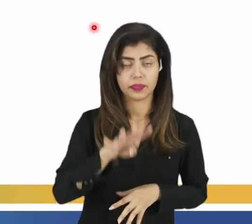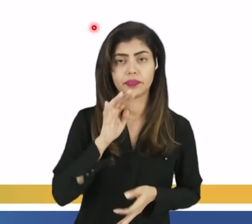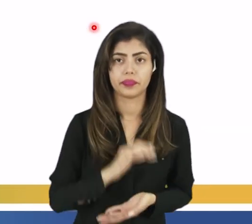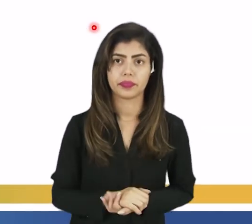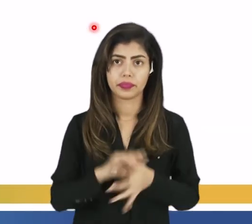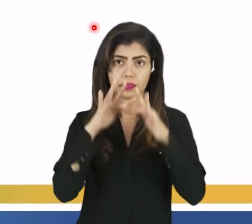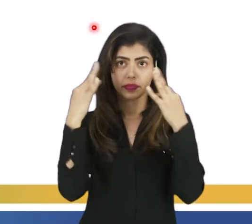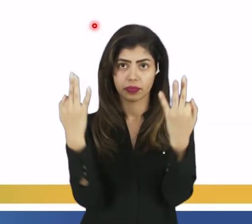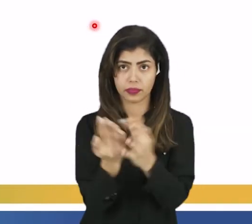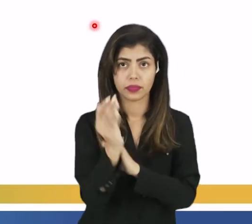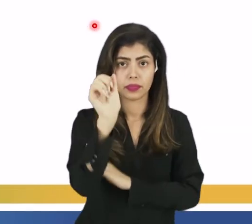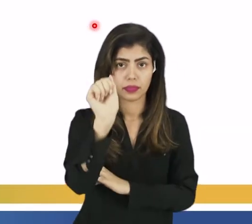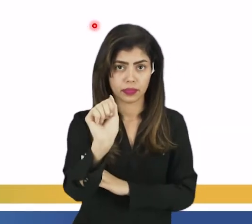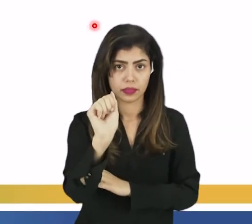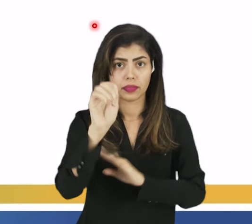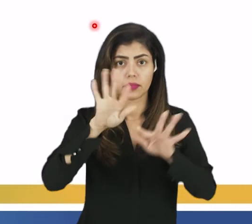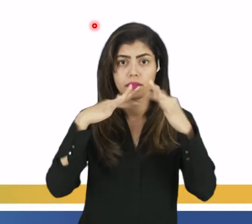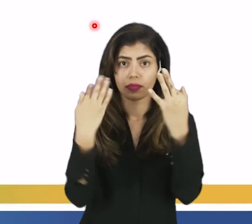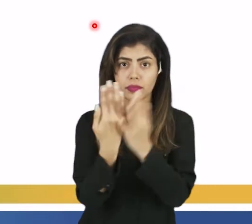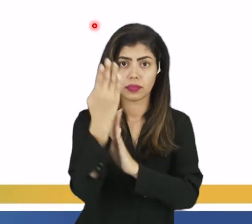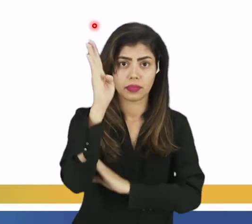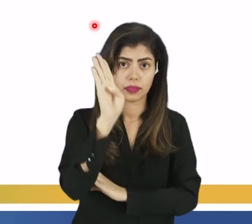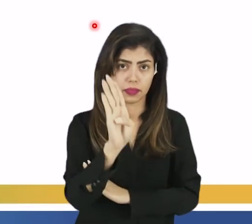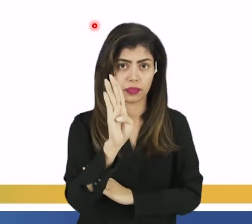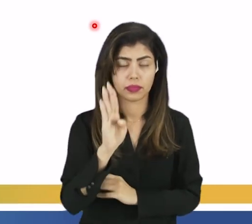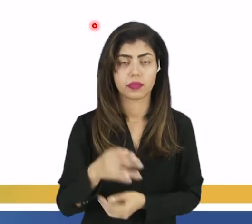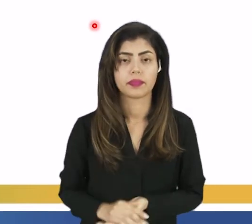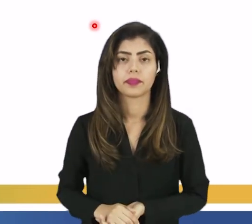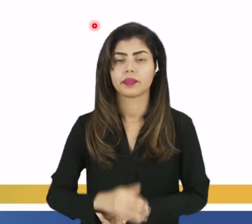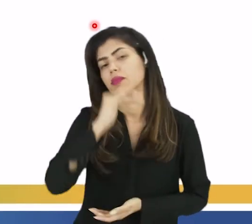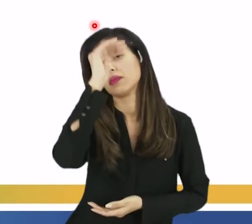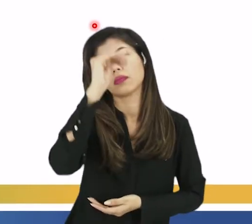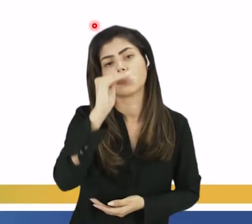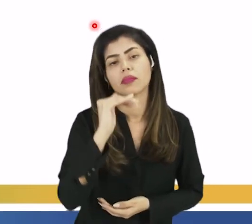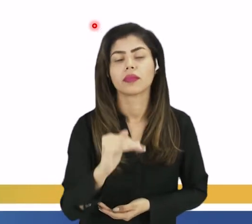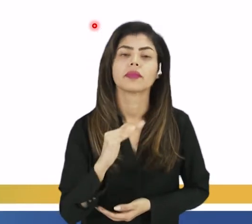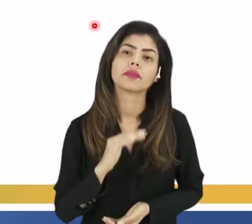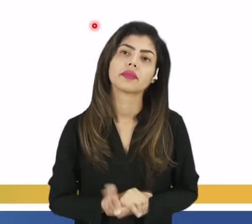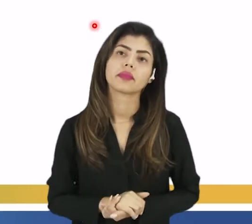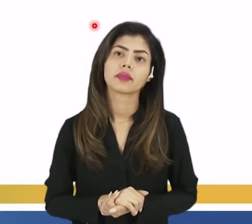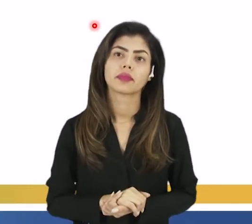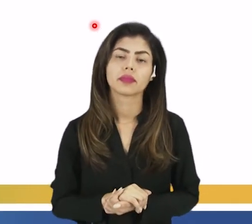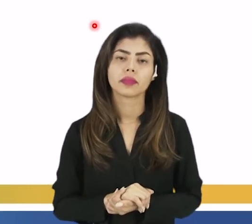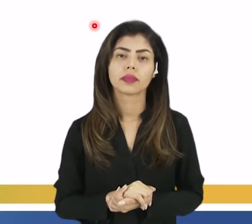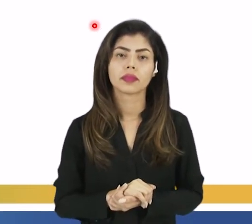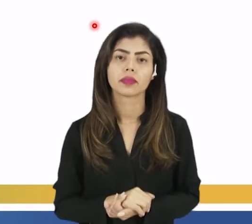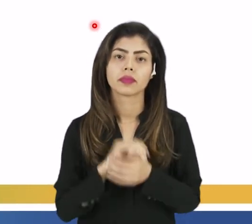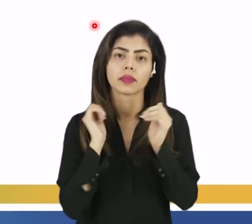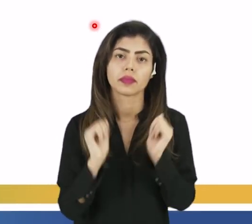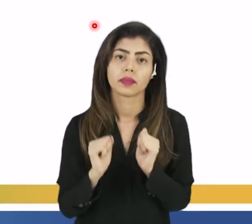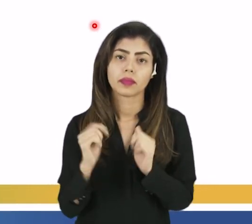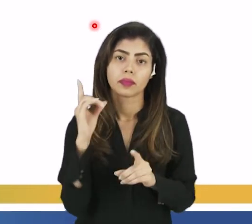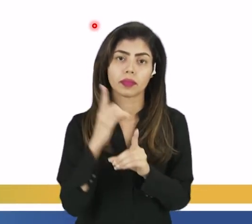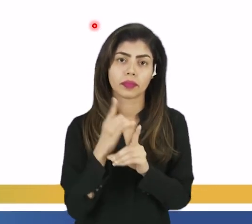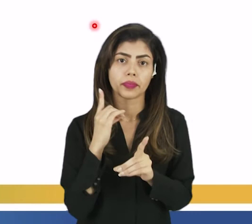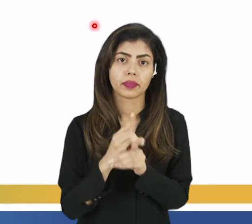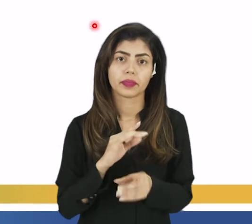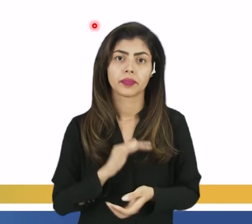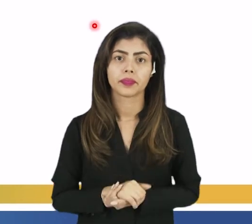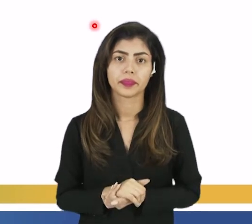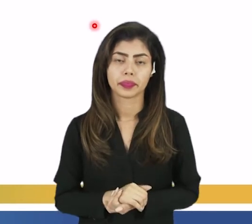a família a família b e as séries actinídeos e lantanídeos eles podem ser